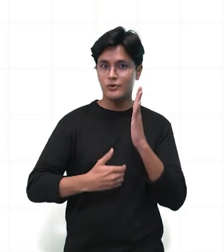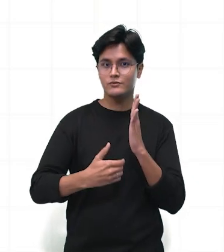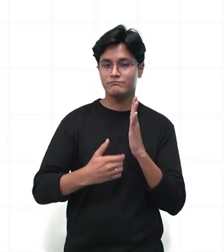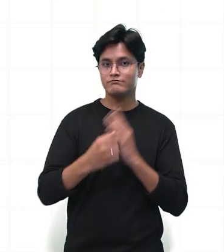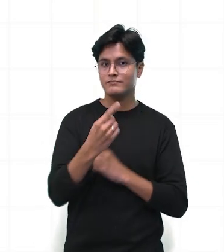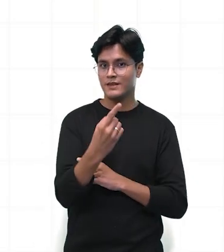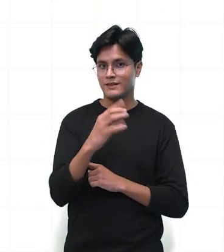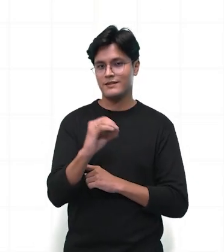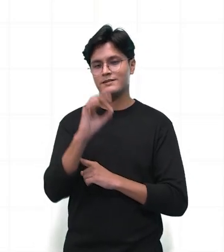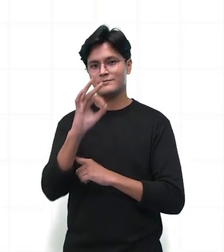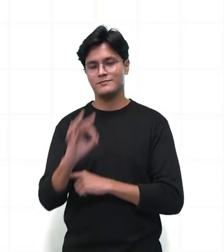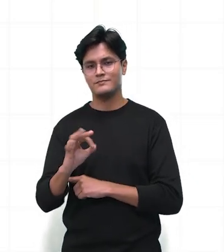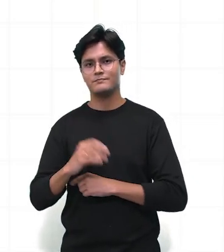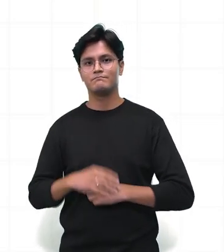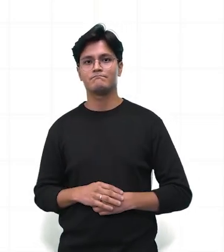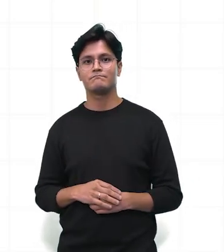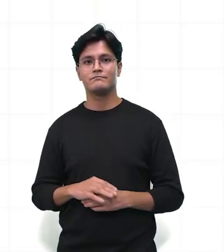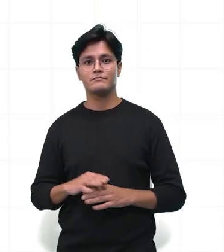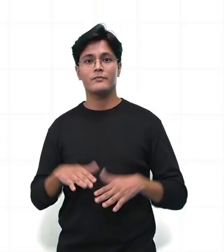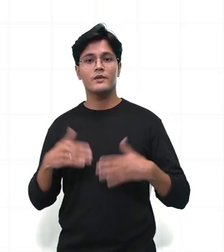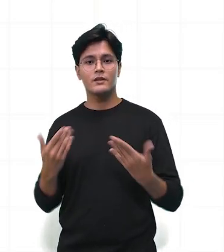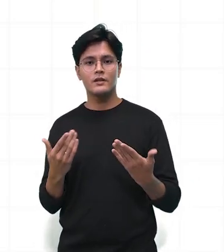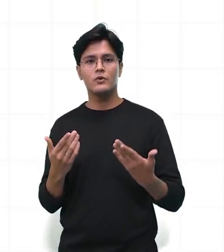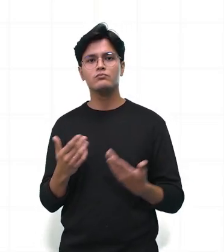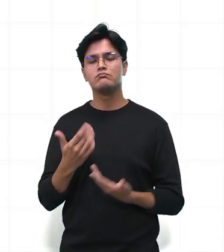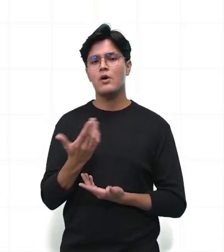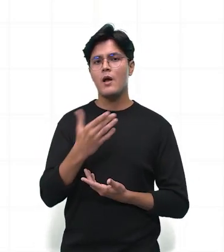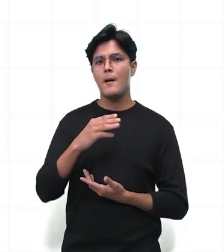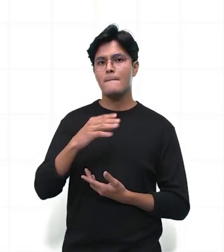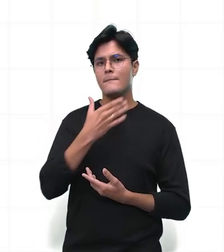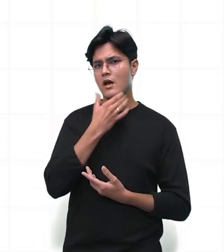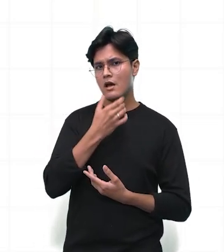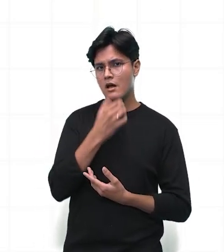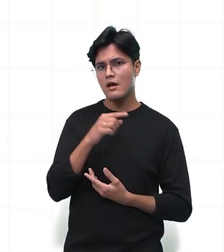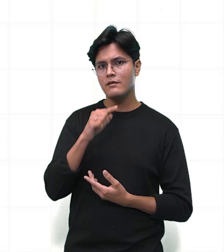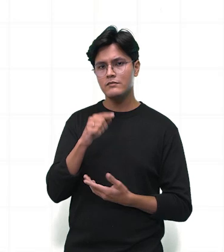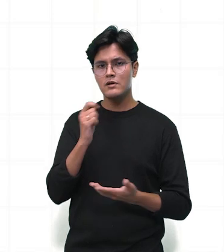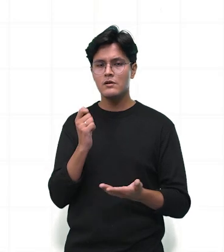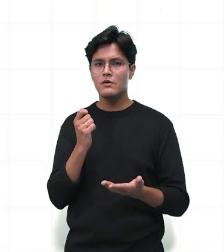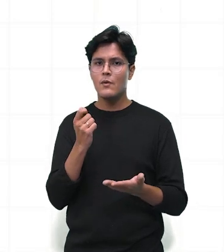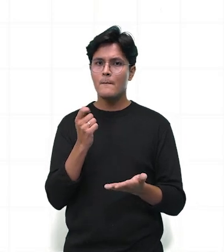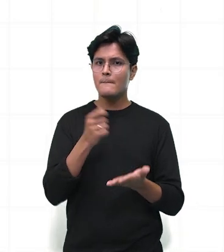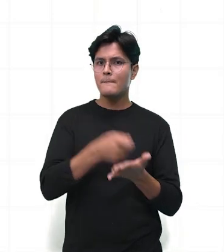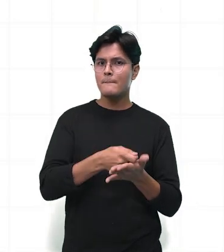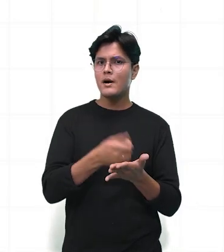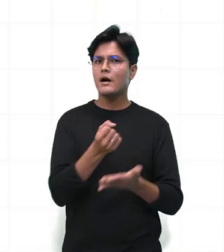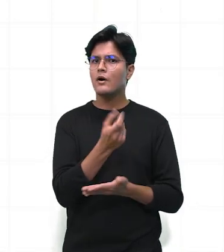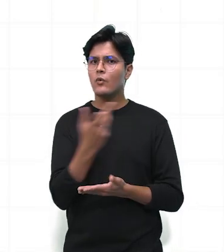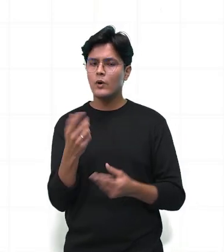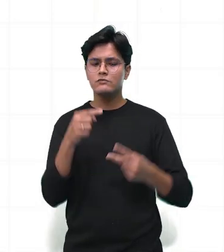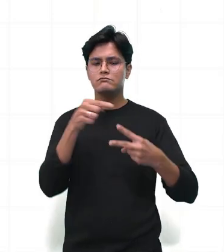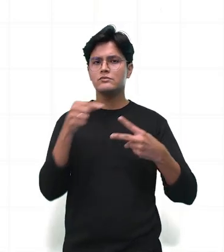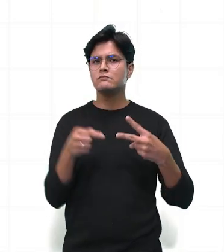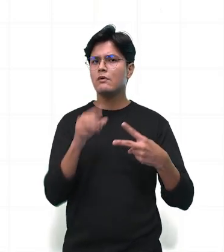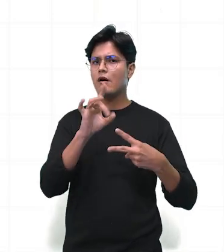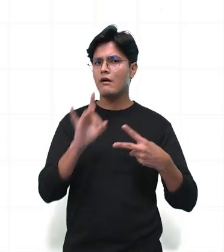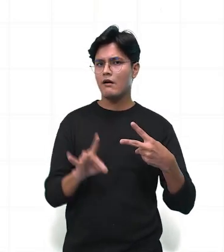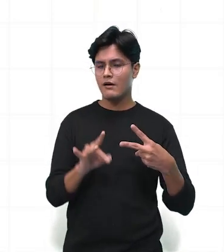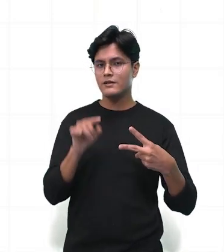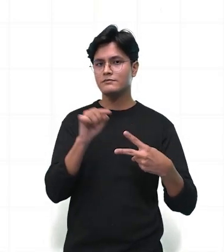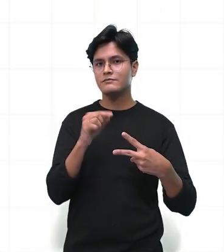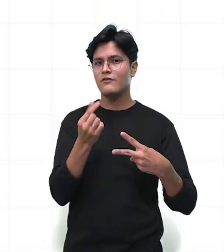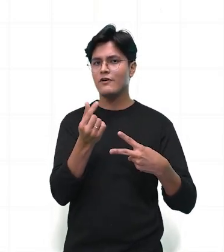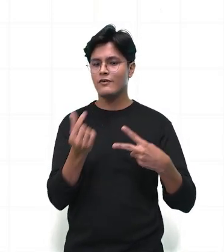Quanto Maurício irá desembolsar em cada plano de pagamento? Olha só. Então